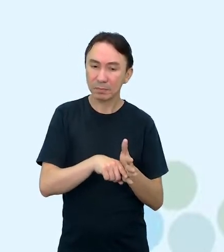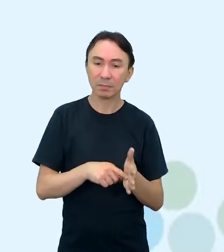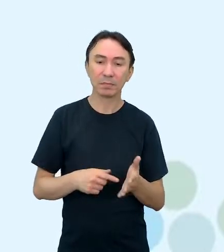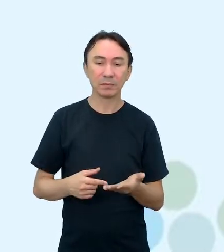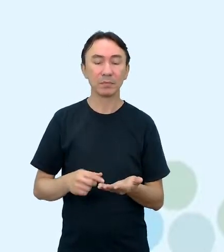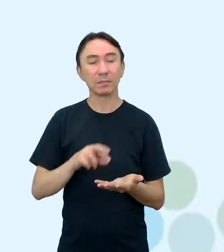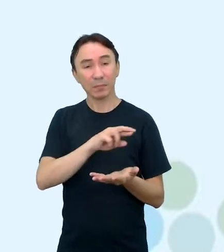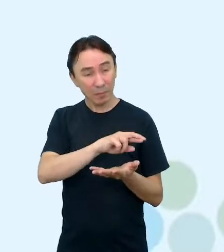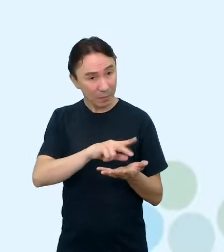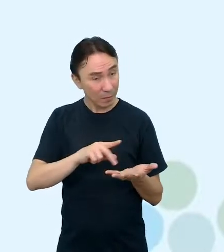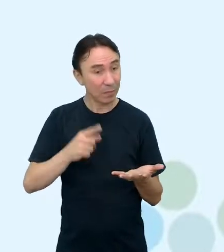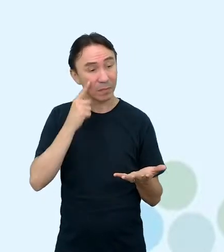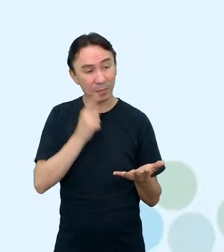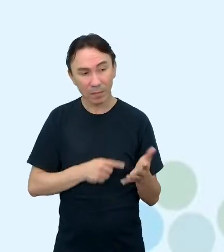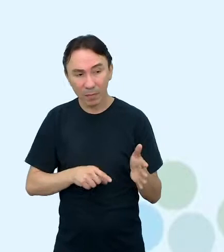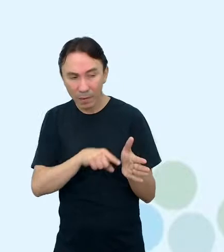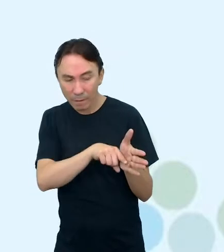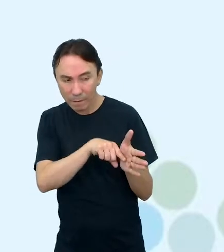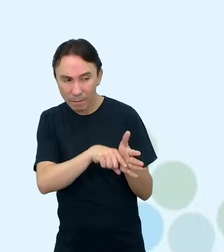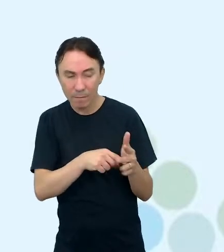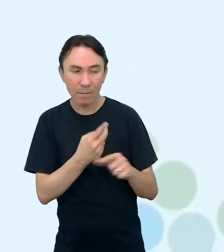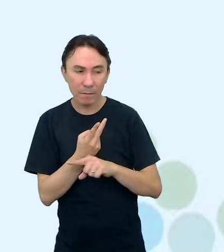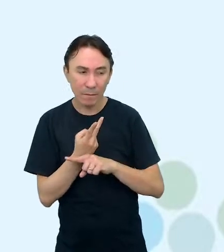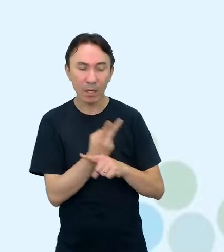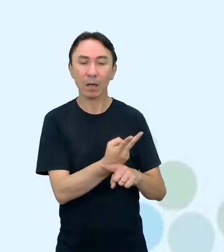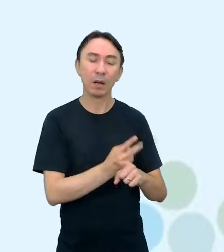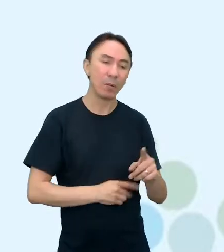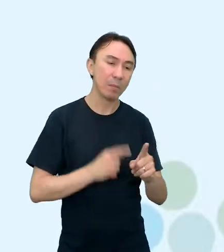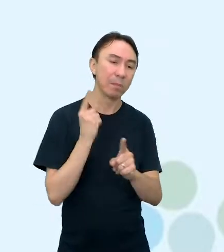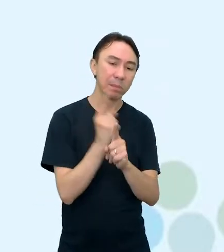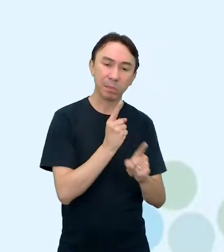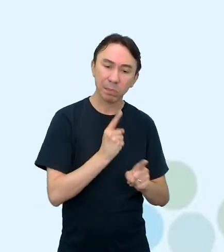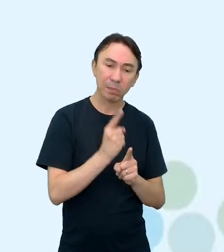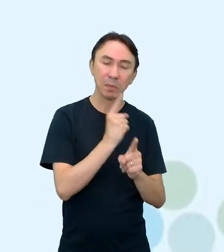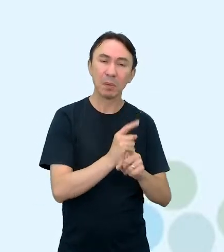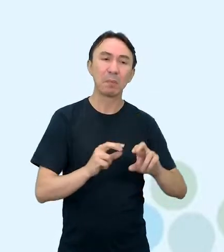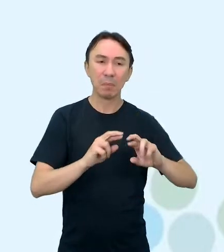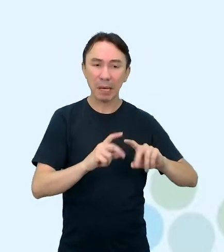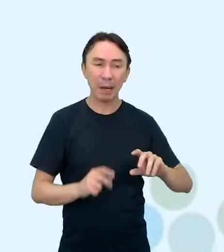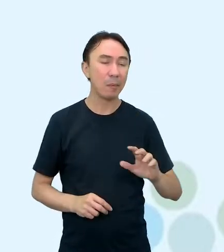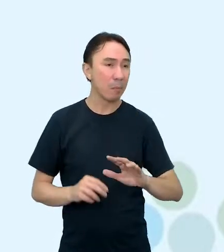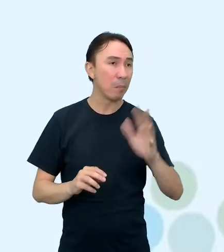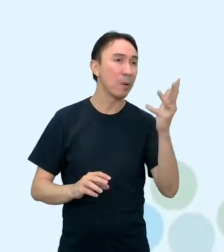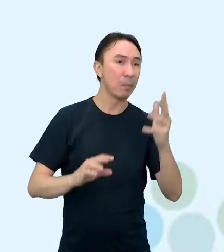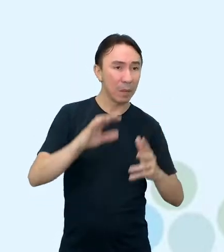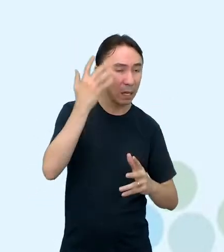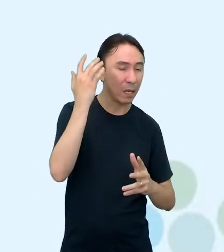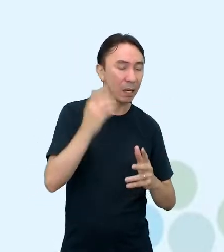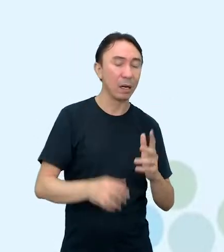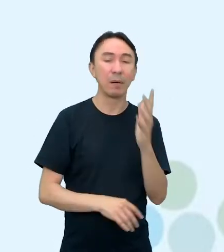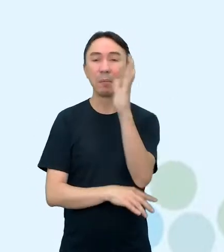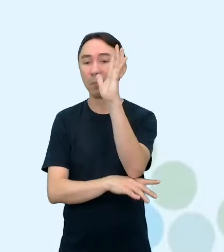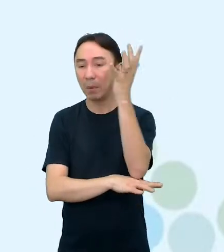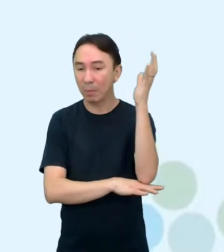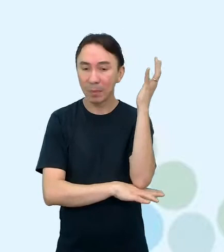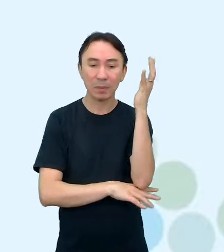em fontes confiáveis, informações sobre dinâmicas dos fenômenos da natureza e de